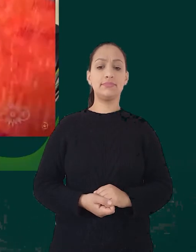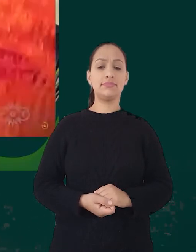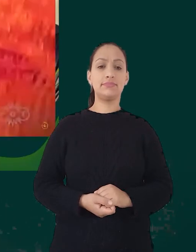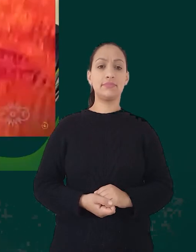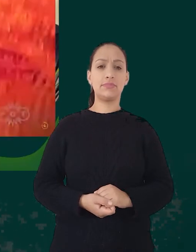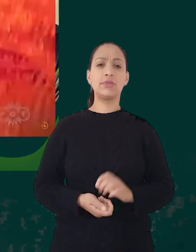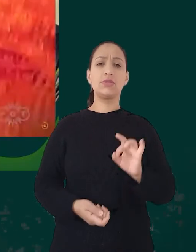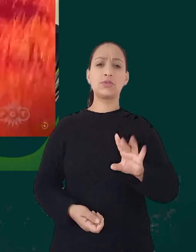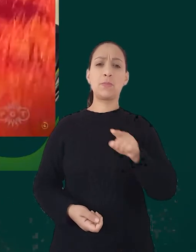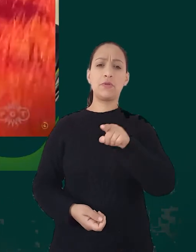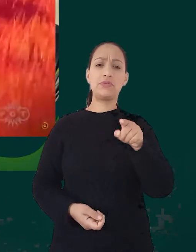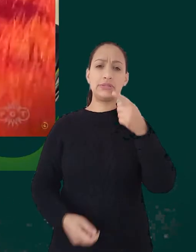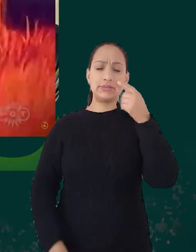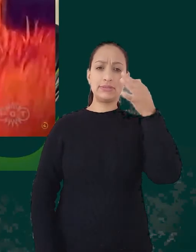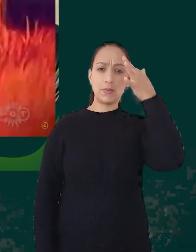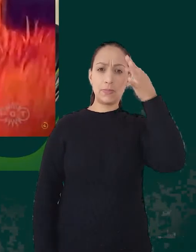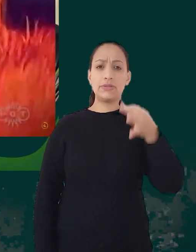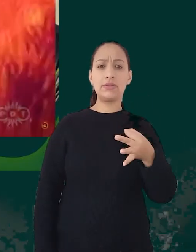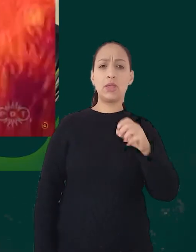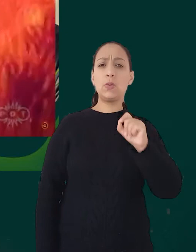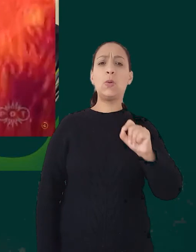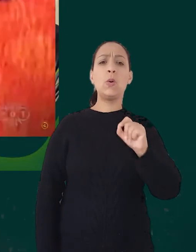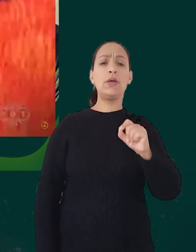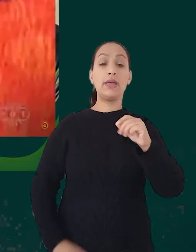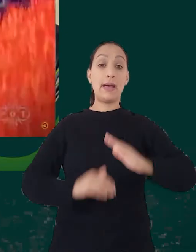Só para vocês entenderem o que está sendo aplicado aqui.